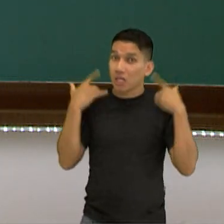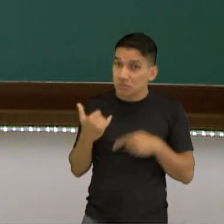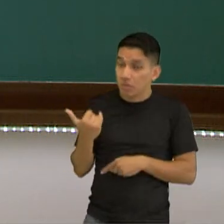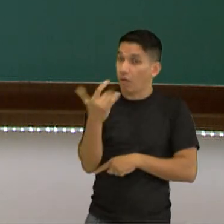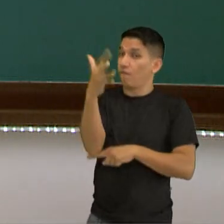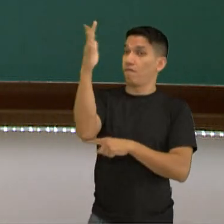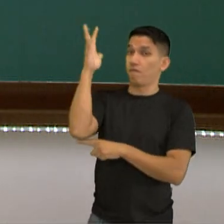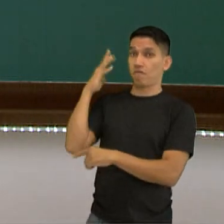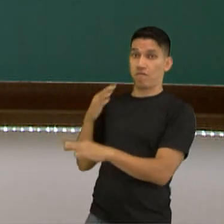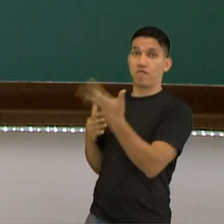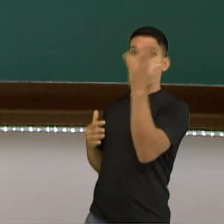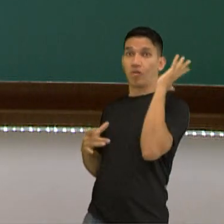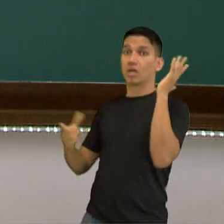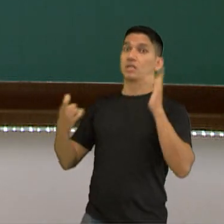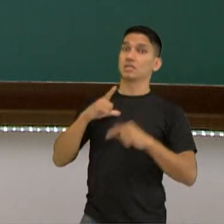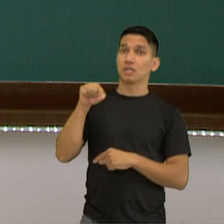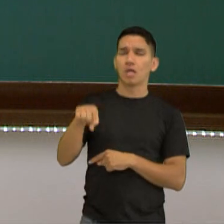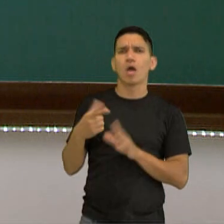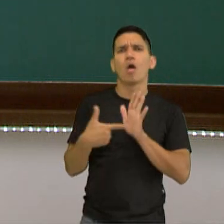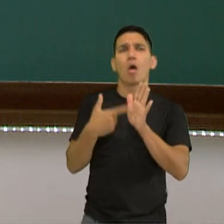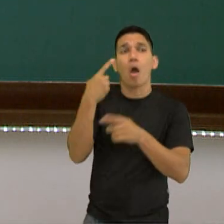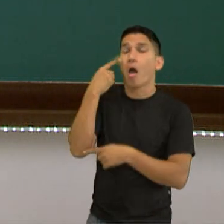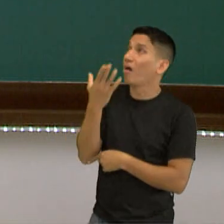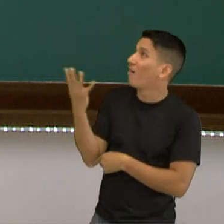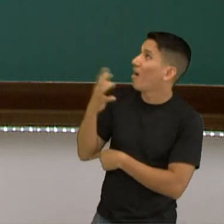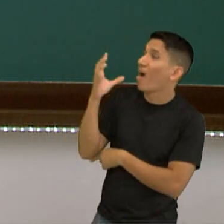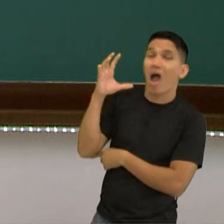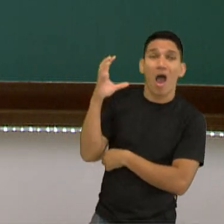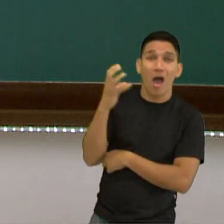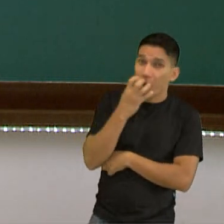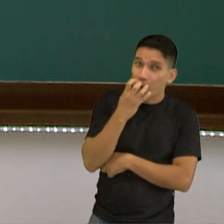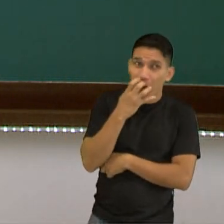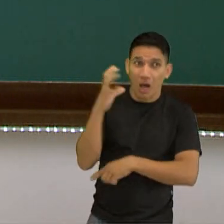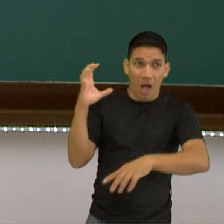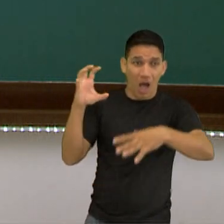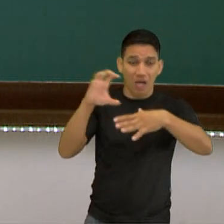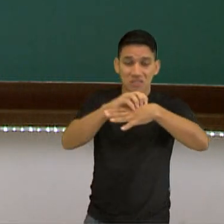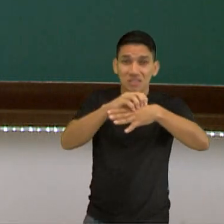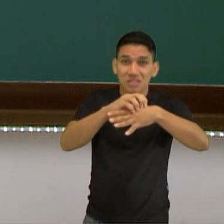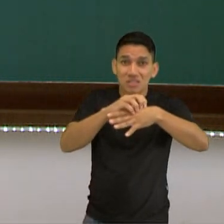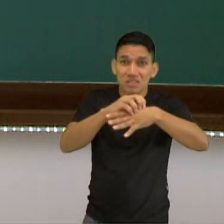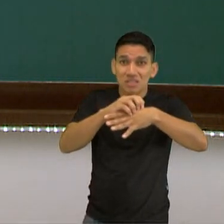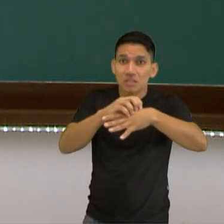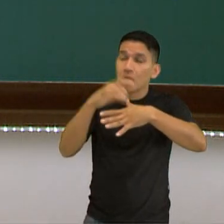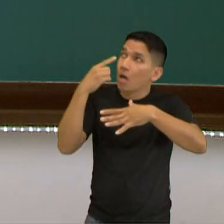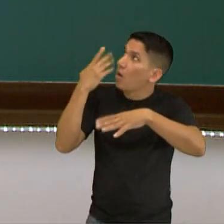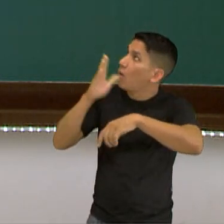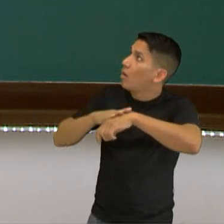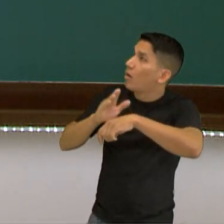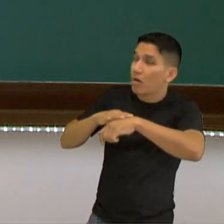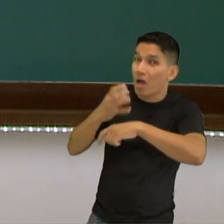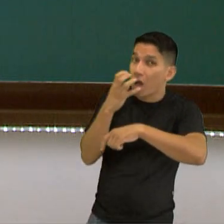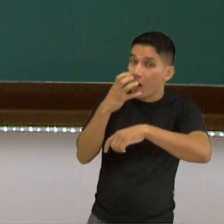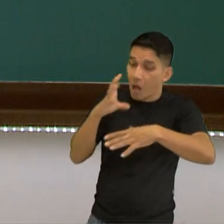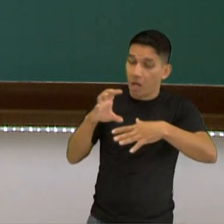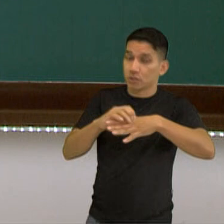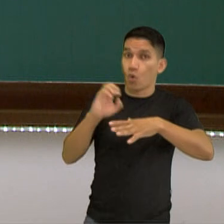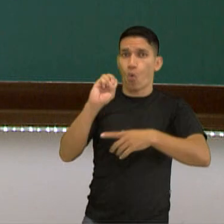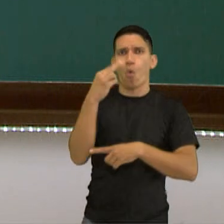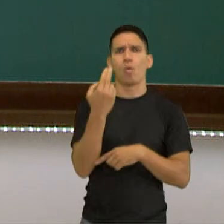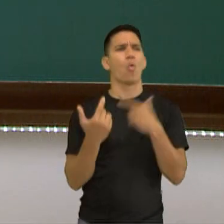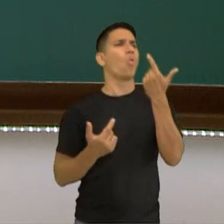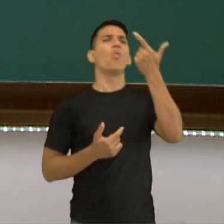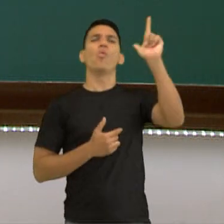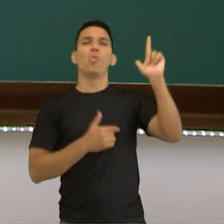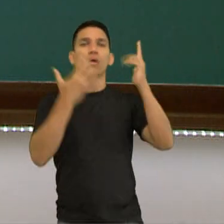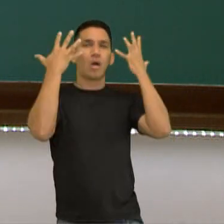em florestas, mas olha aqui a imagem de um cachorrinho mordendo a mão de uma pessoa. Então, quando um cachorro ou um outro animal